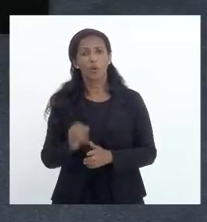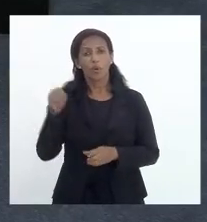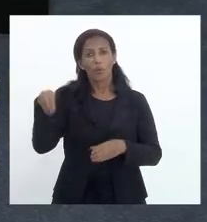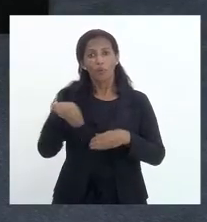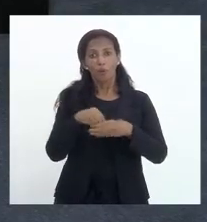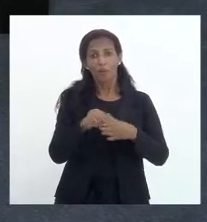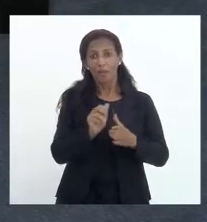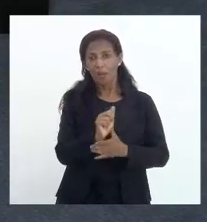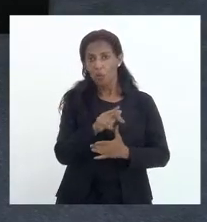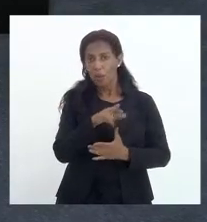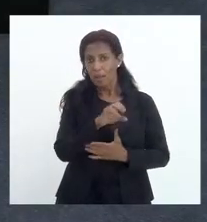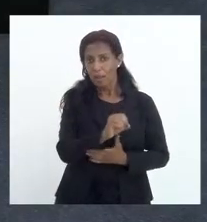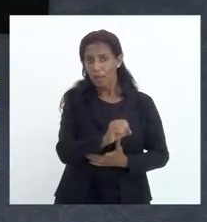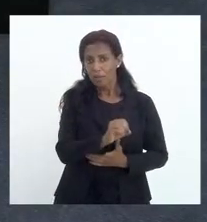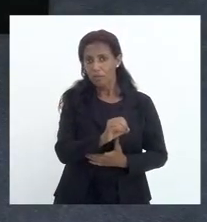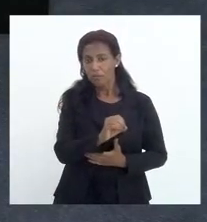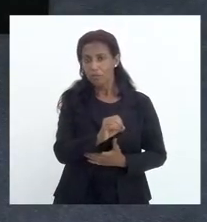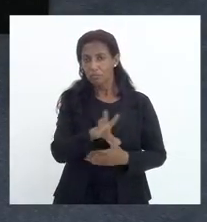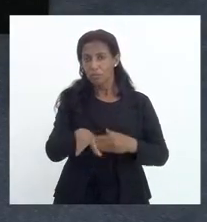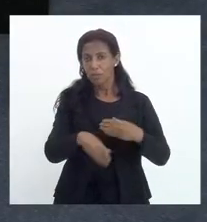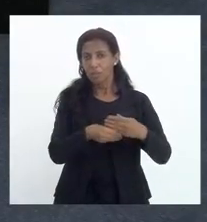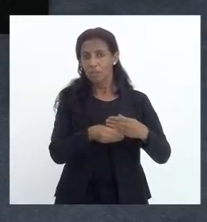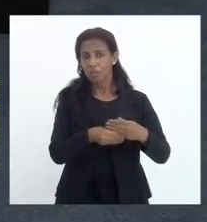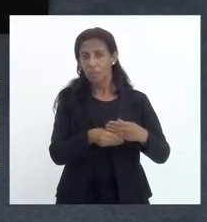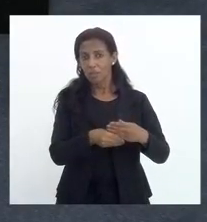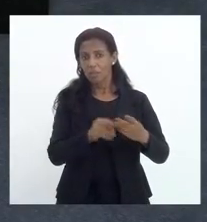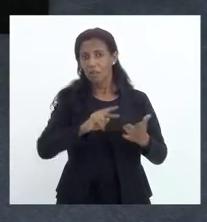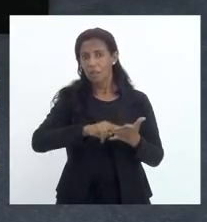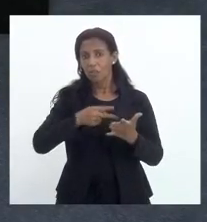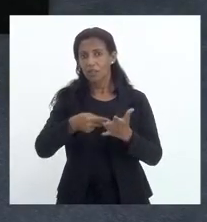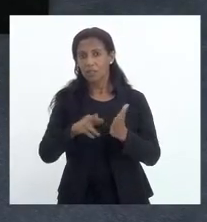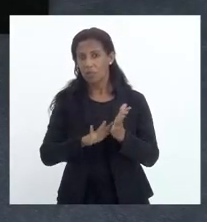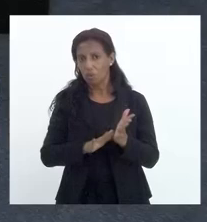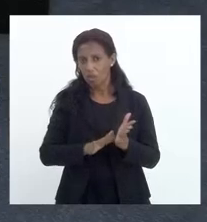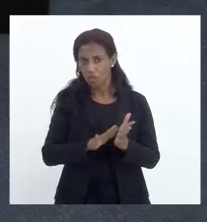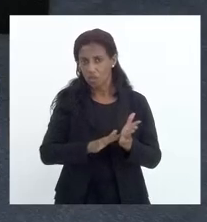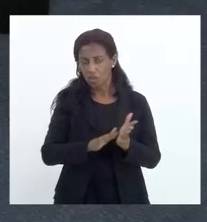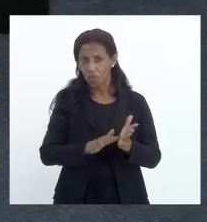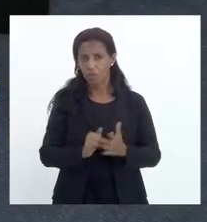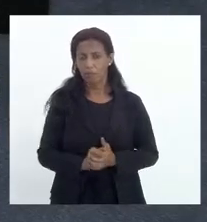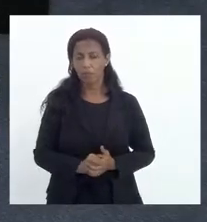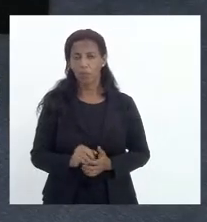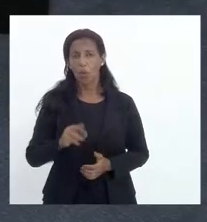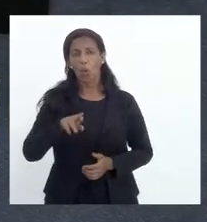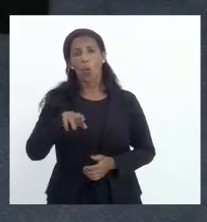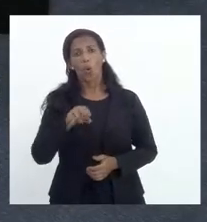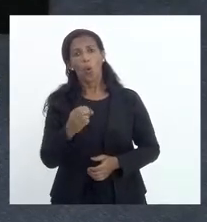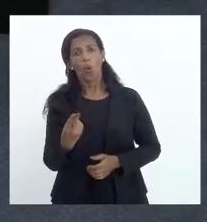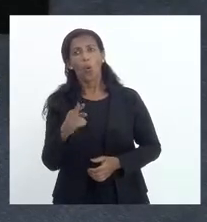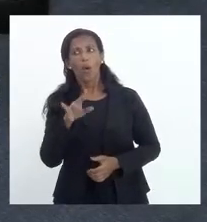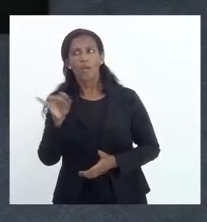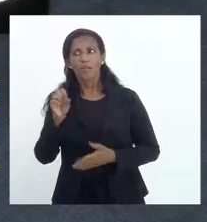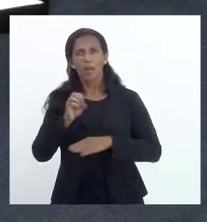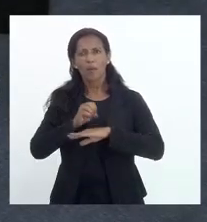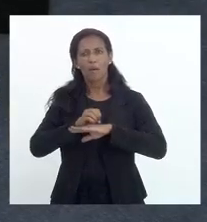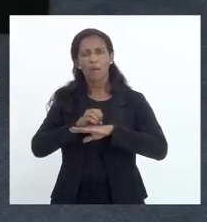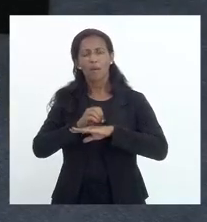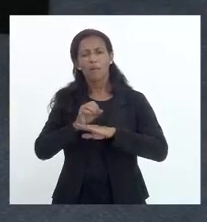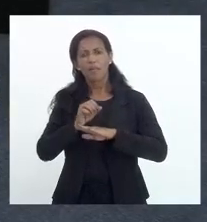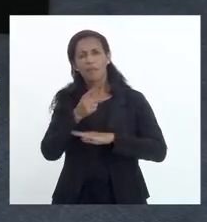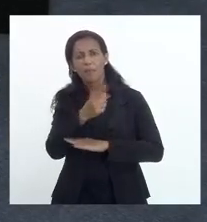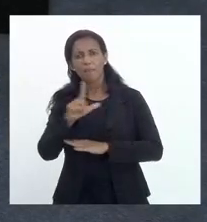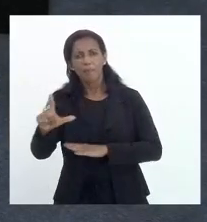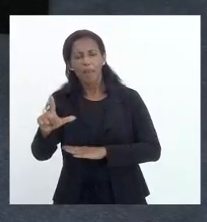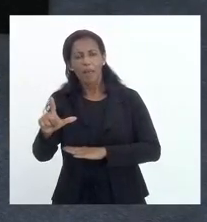anexo da adesão, no anexo da alteração do regime, ou essas ressalvas serão enviadas via projeto de lei para